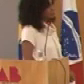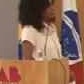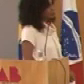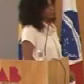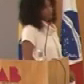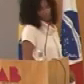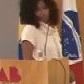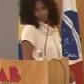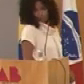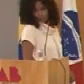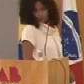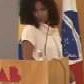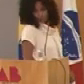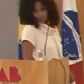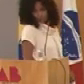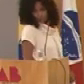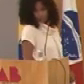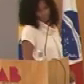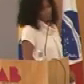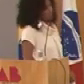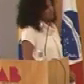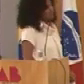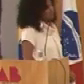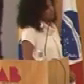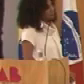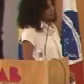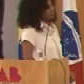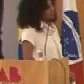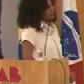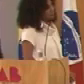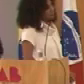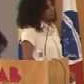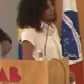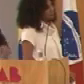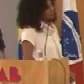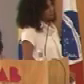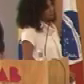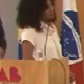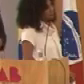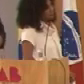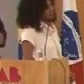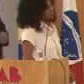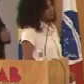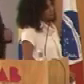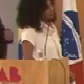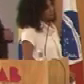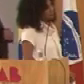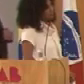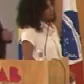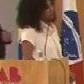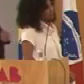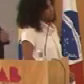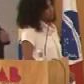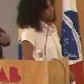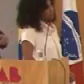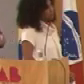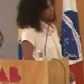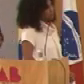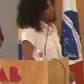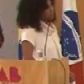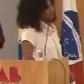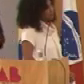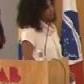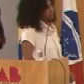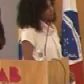novos possíveis futuros. E termino com um trecho do poema de João Cabral, Morte e